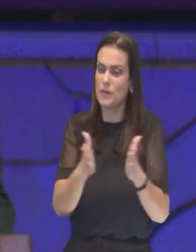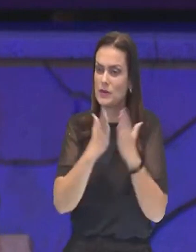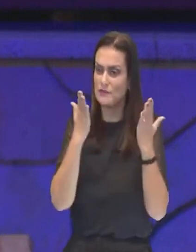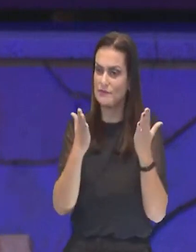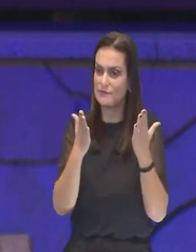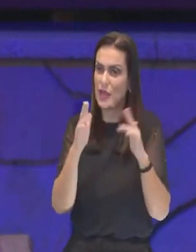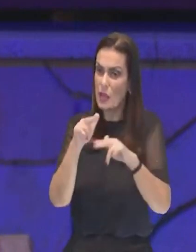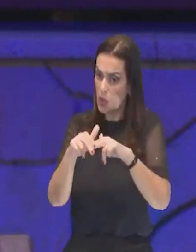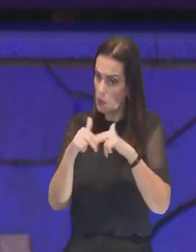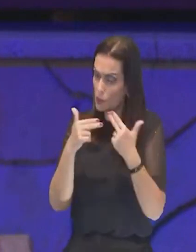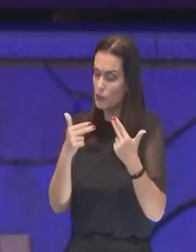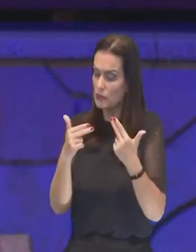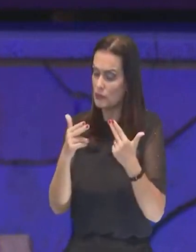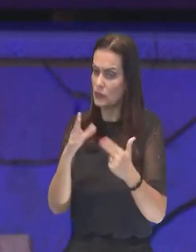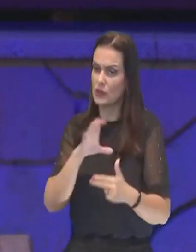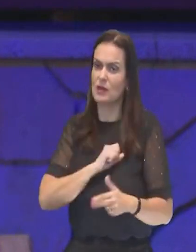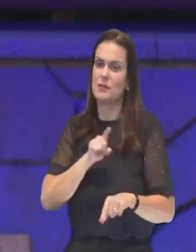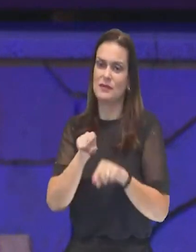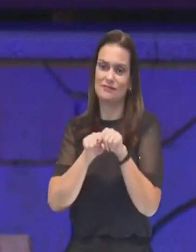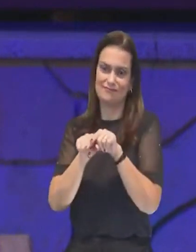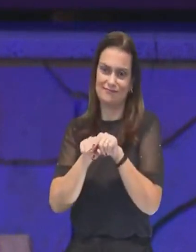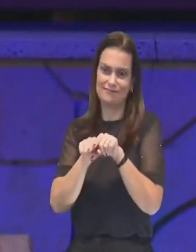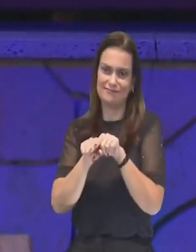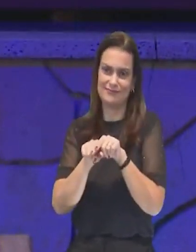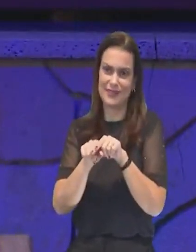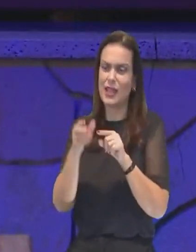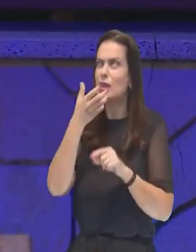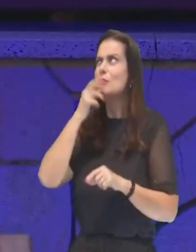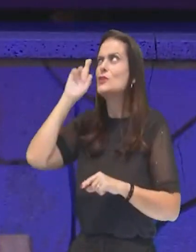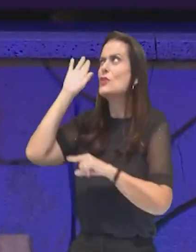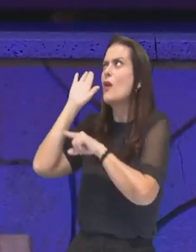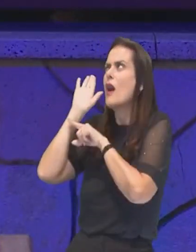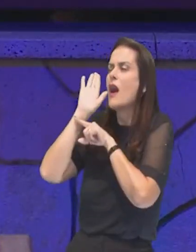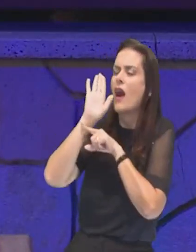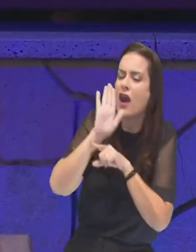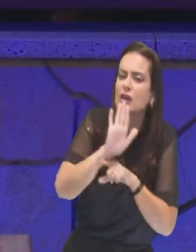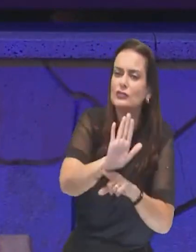Portanto, meus amados irmãos, que nos ajude o Senhor